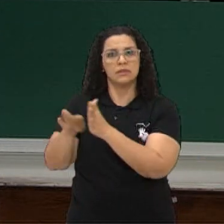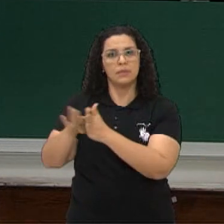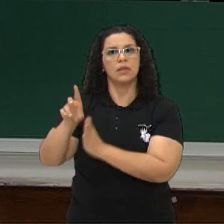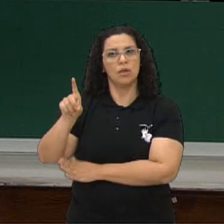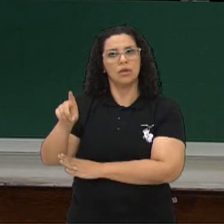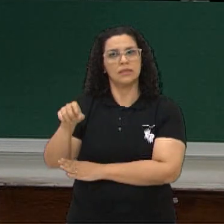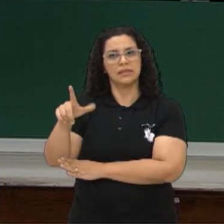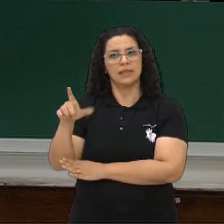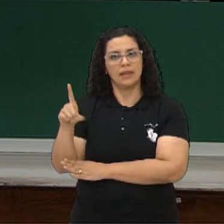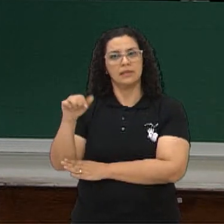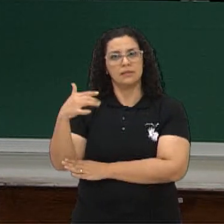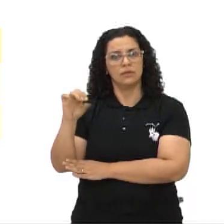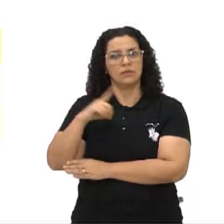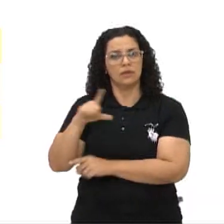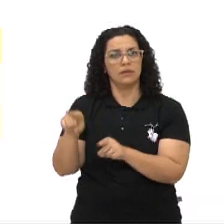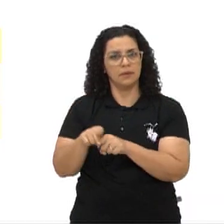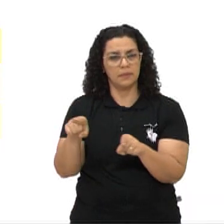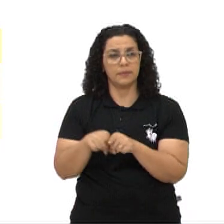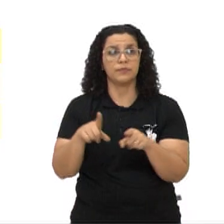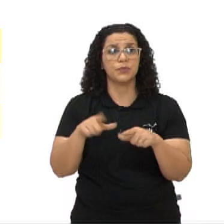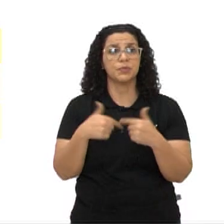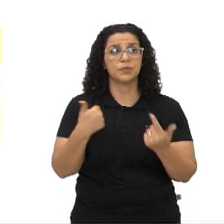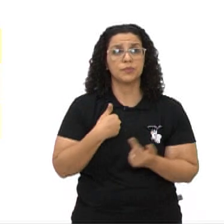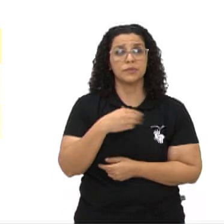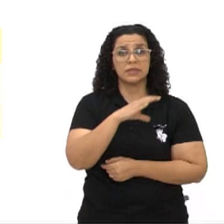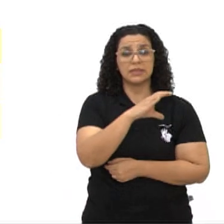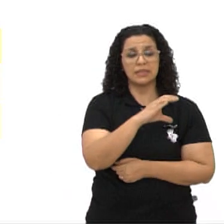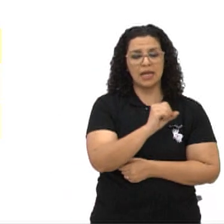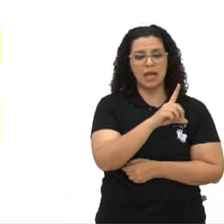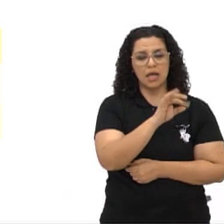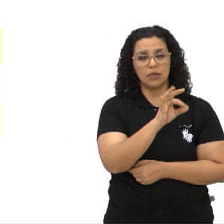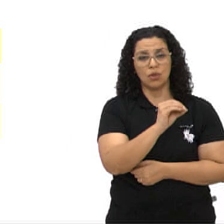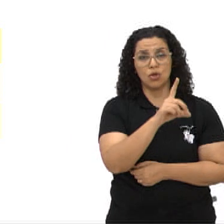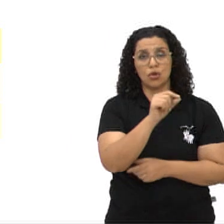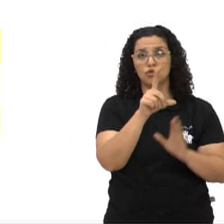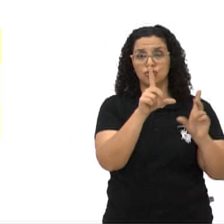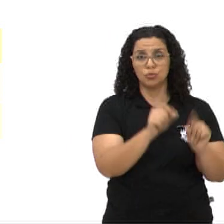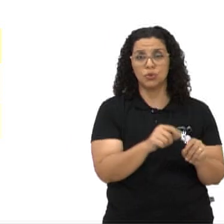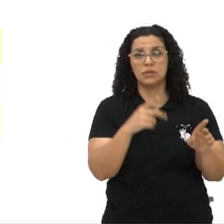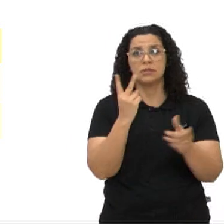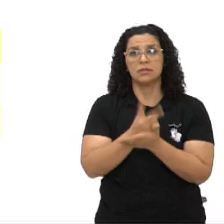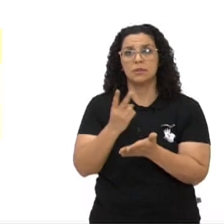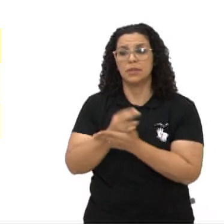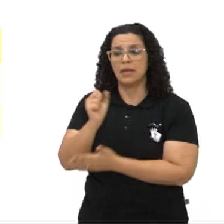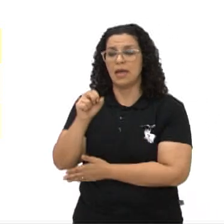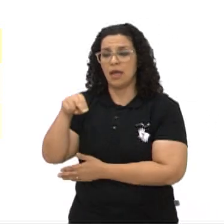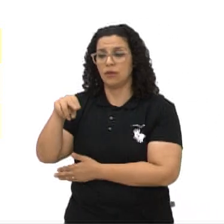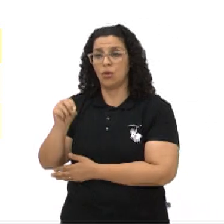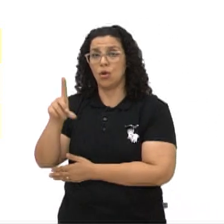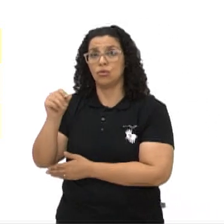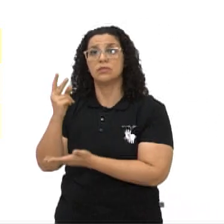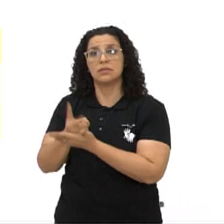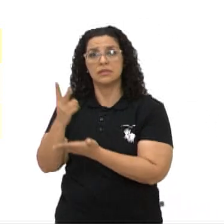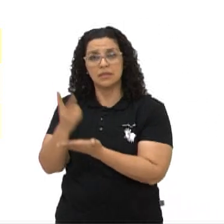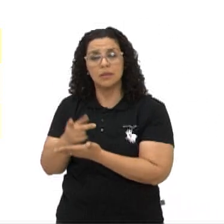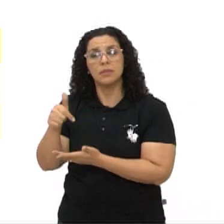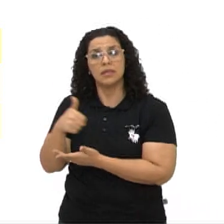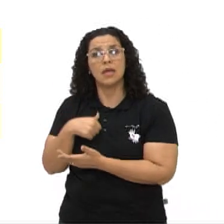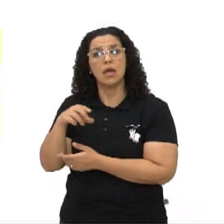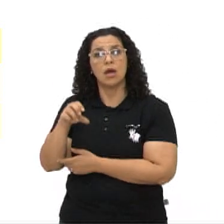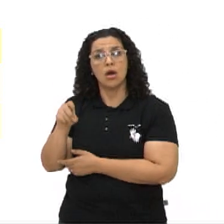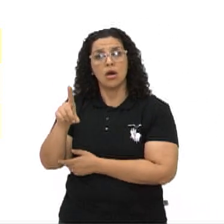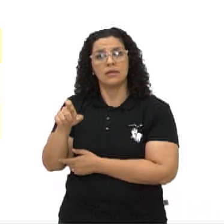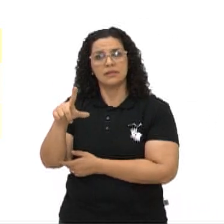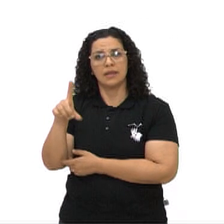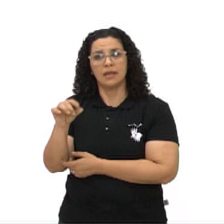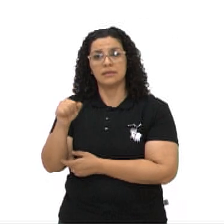vai ocorrer a oxidação. Então, cátodo, redução sempre, anodo, oxidação sempre. O que inverte ali é o sinal